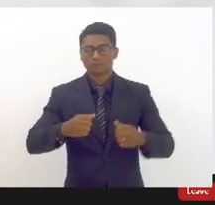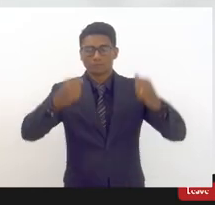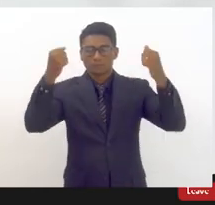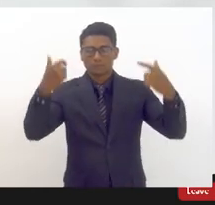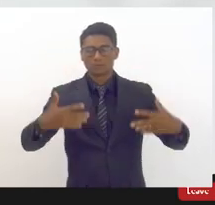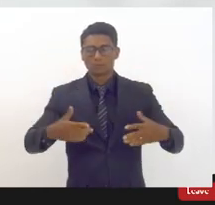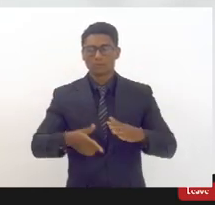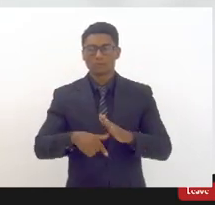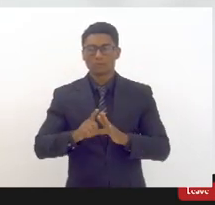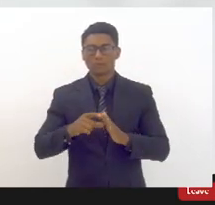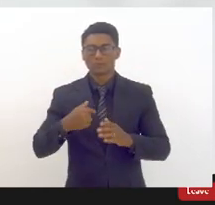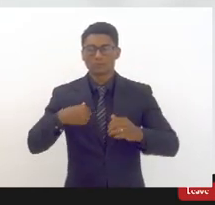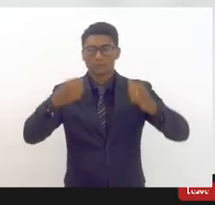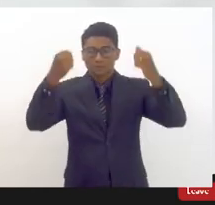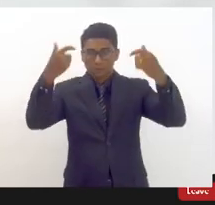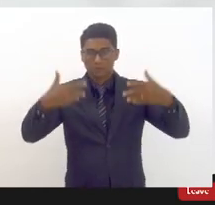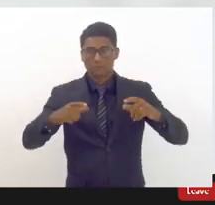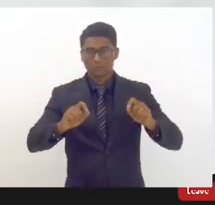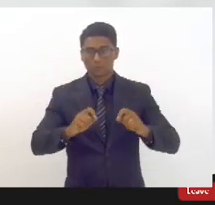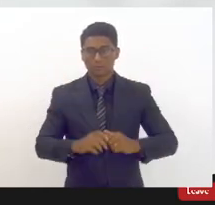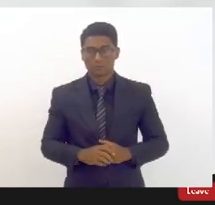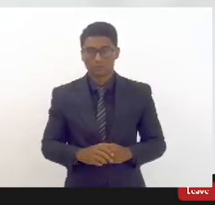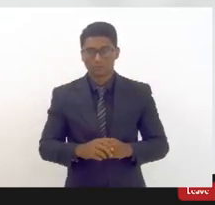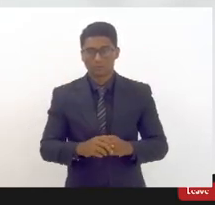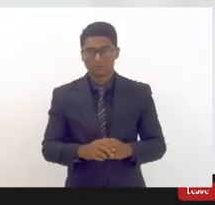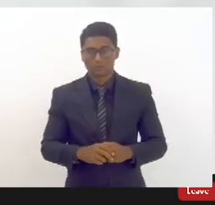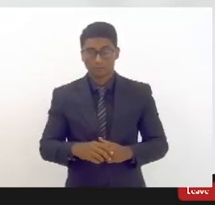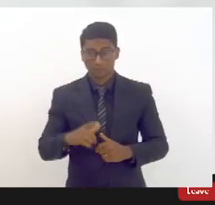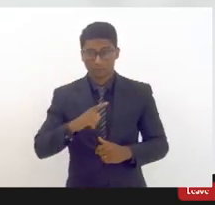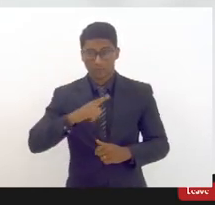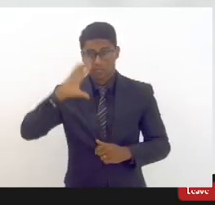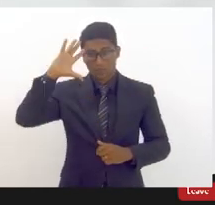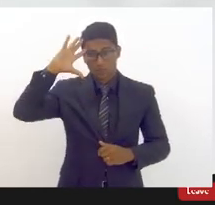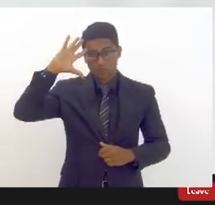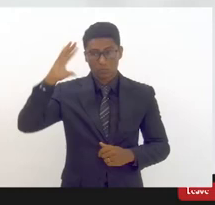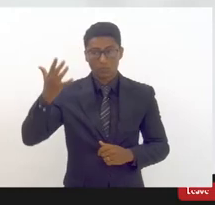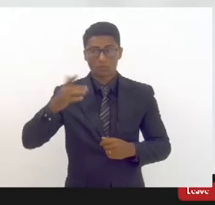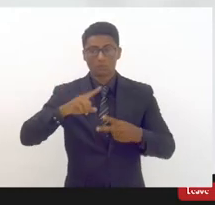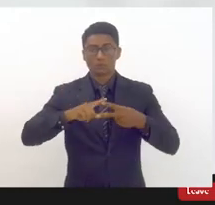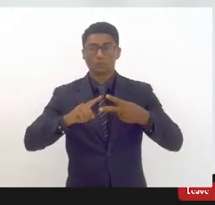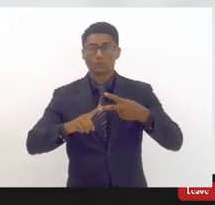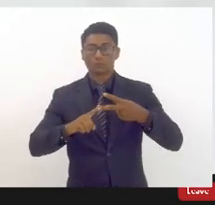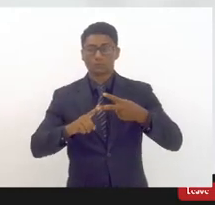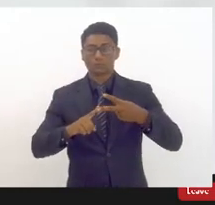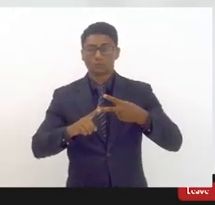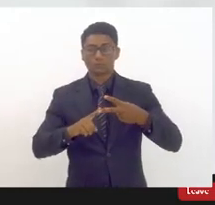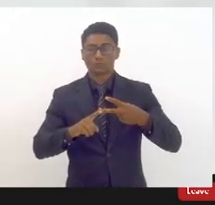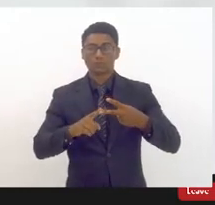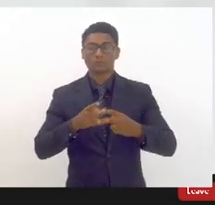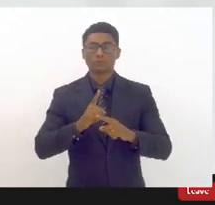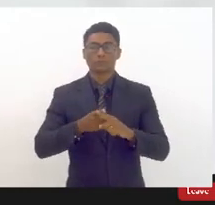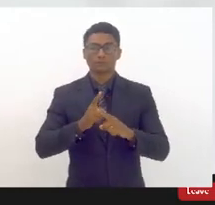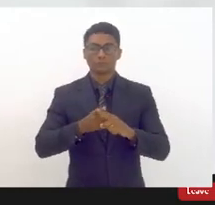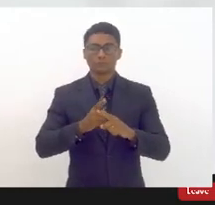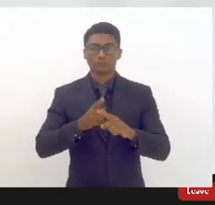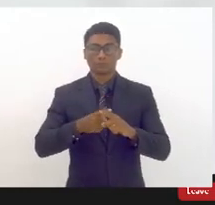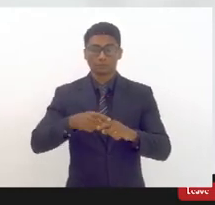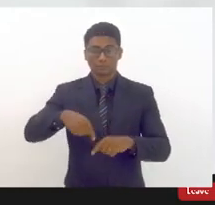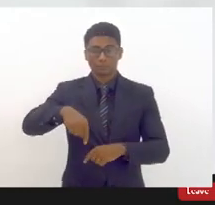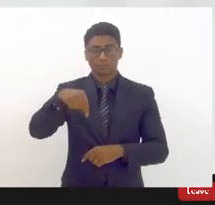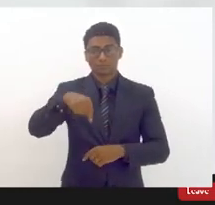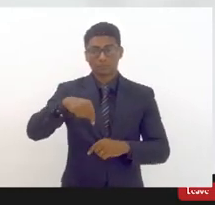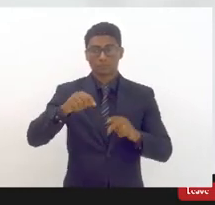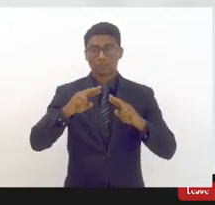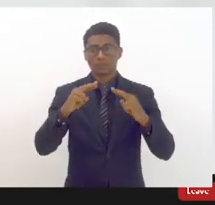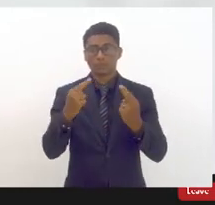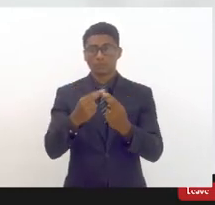aproveitando a oportunidade, a gente tem duas soluções diferentes que a gente está implementando, né? A discussão aqui dessa audiência pública é só